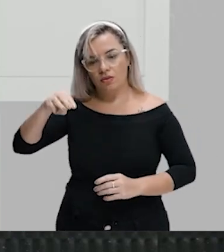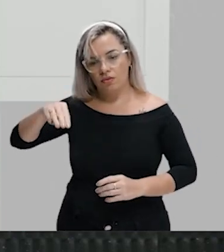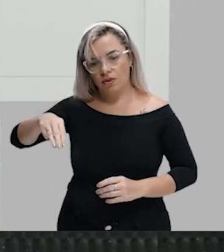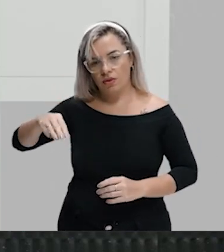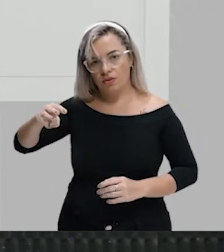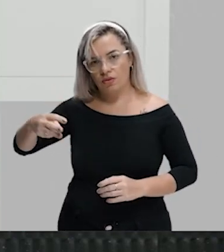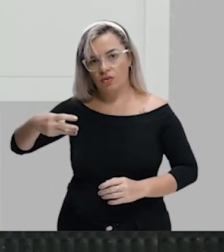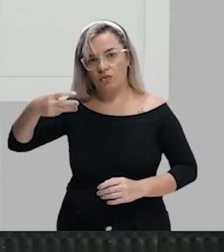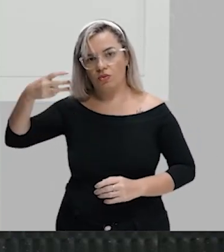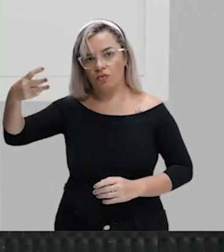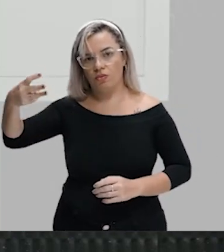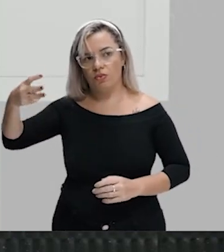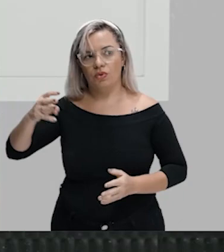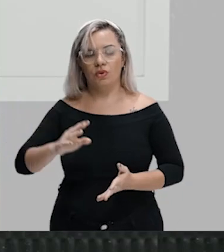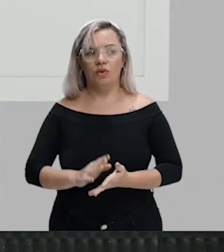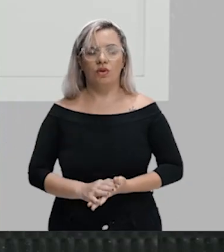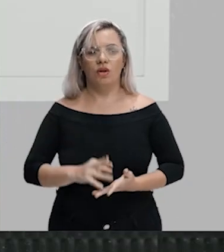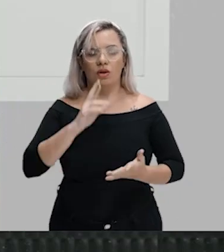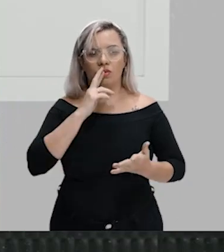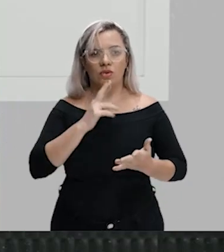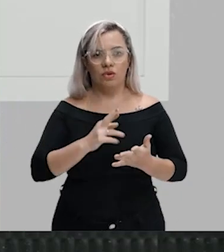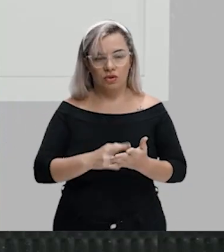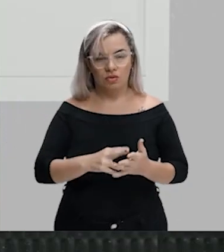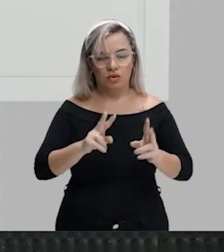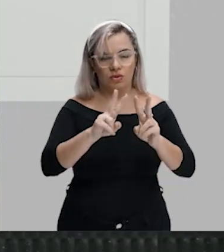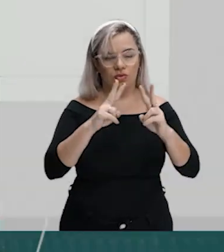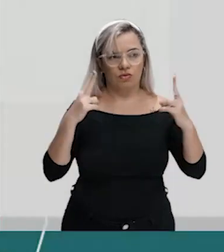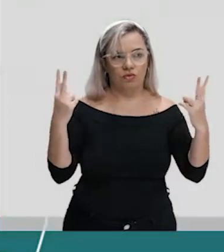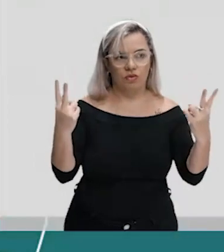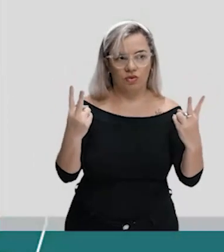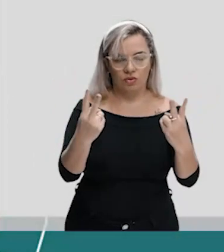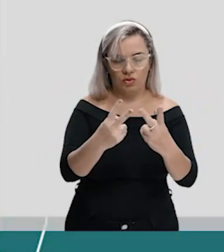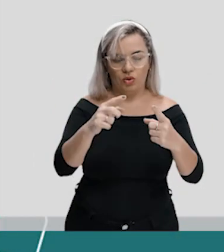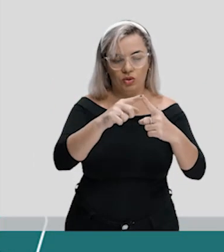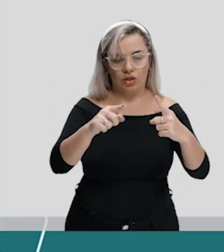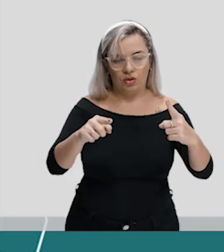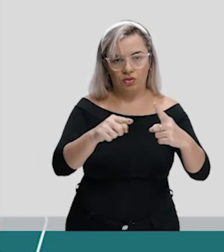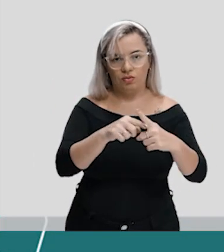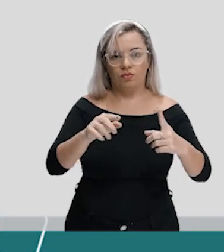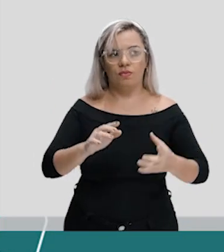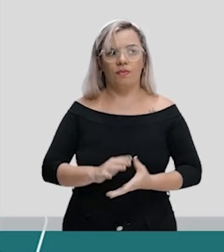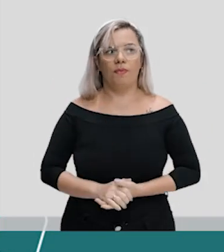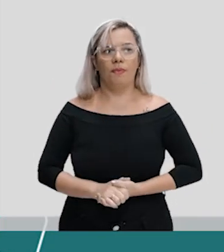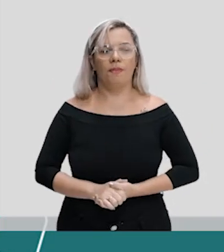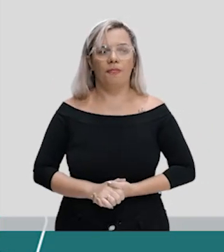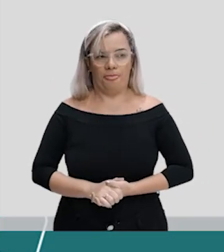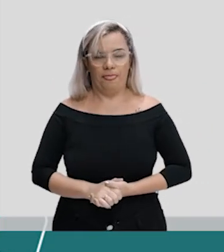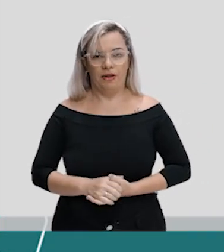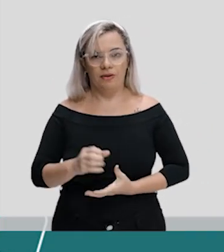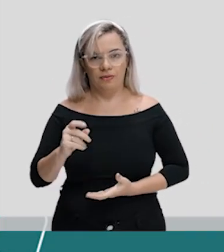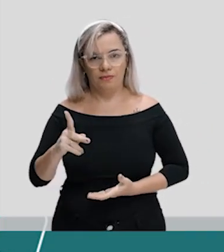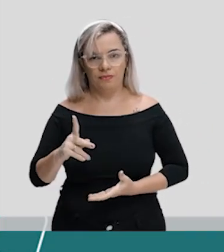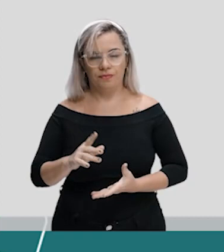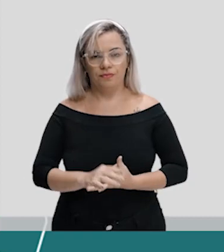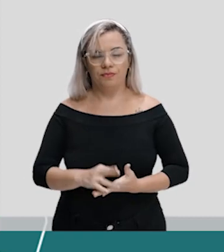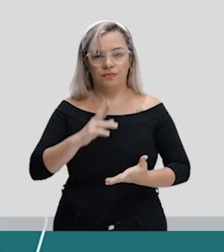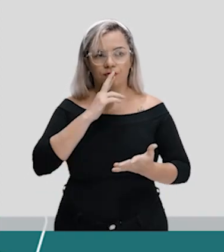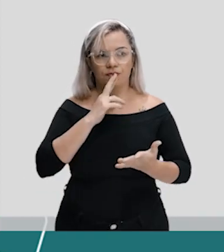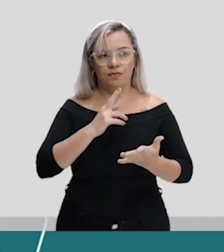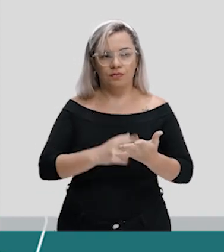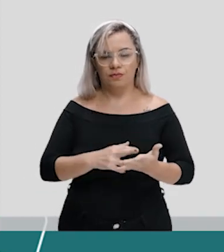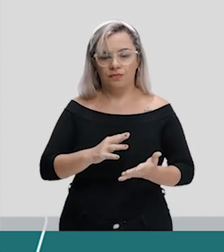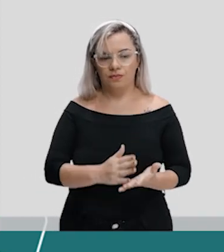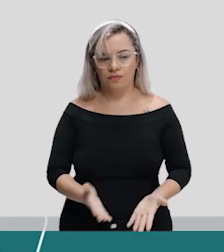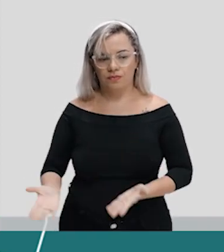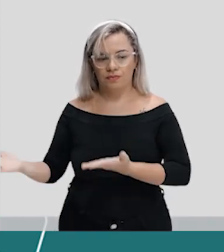cúbicos, que no caso é volume, Então, 2 vezes 10 a menos 3 metros cúbicos. Resposta lá